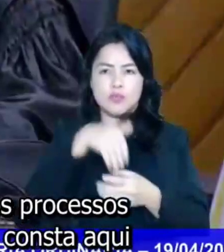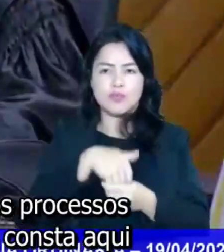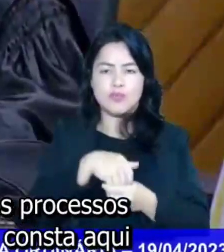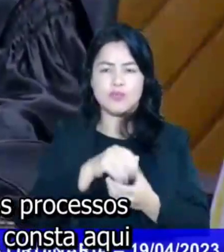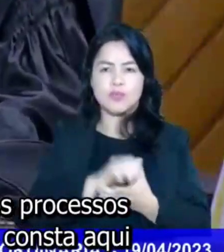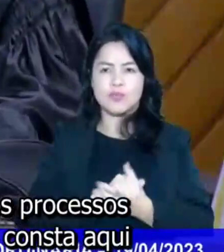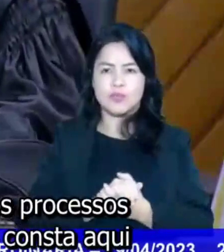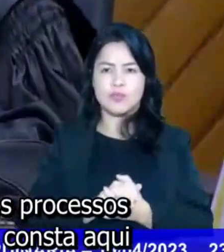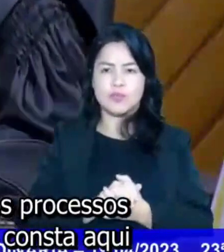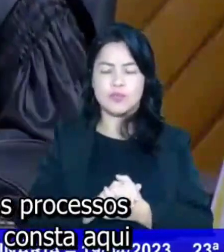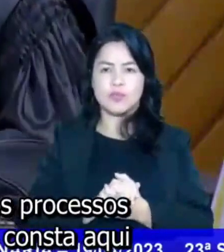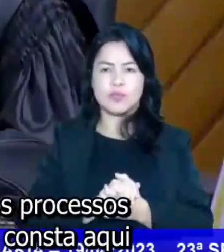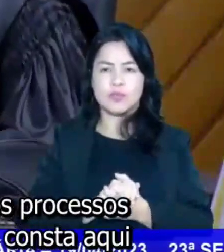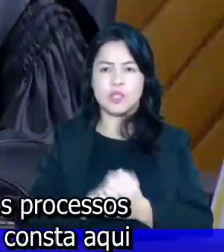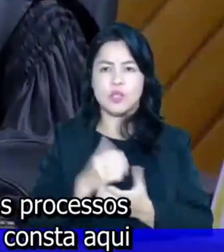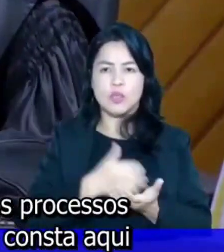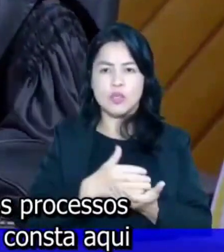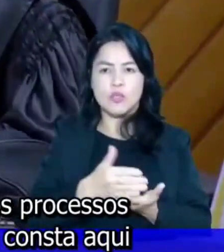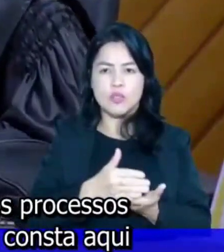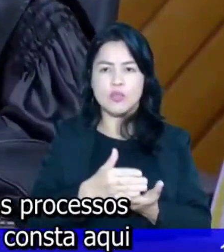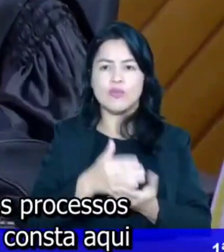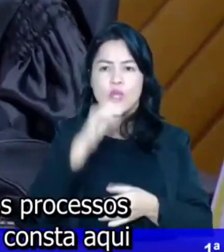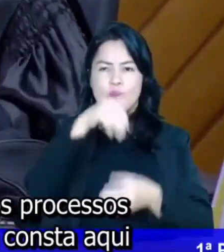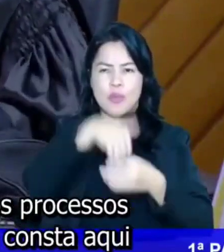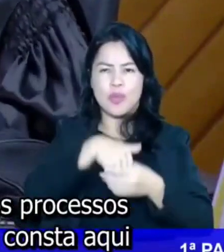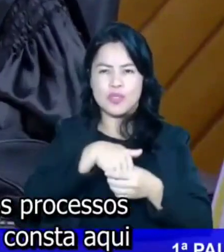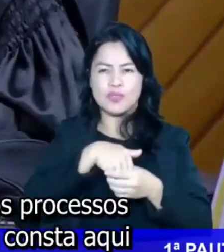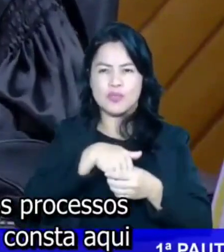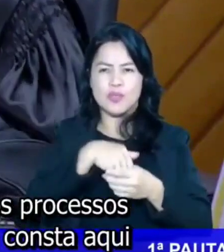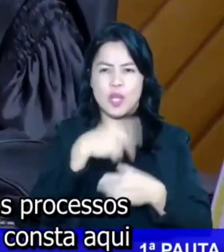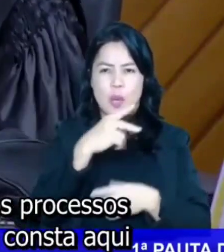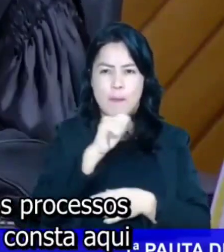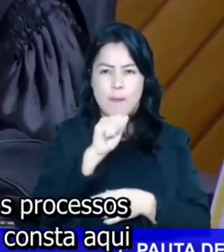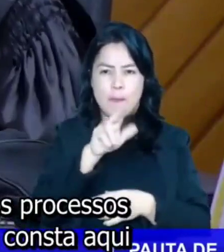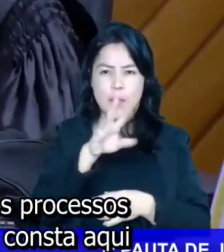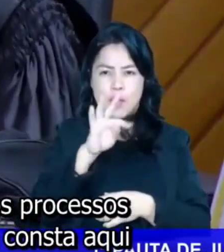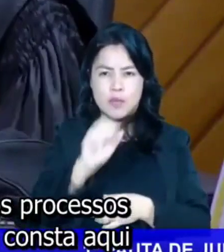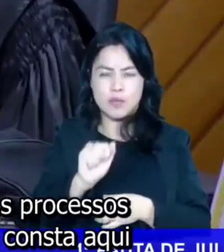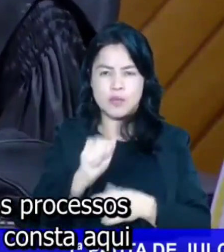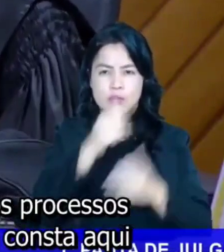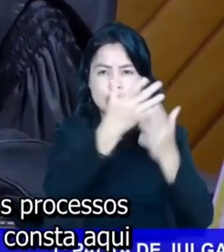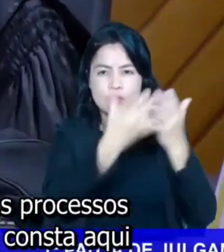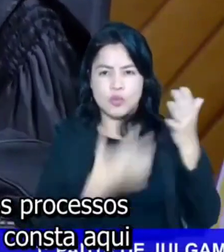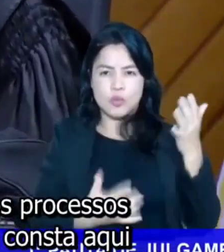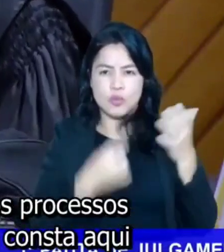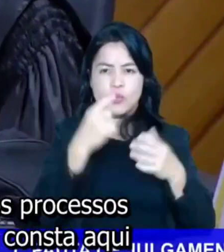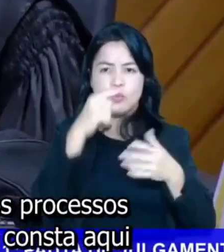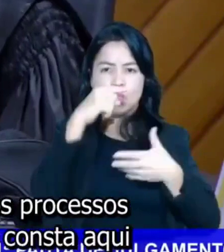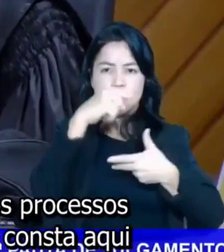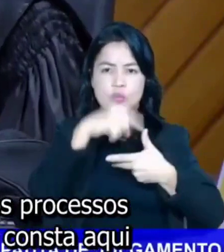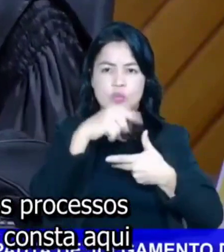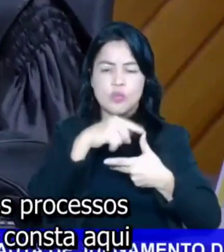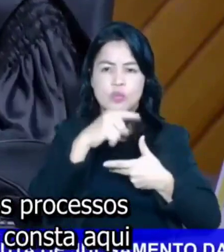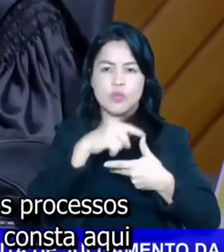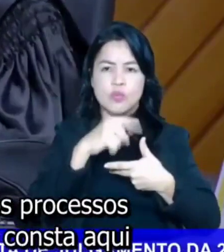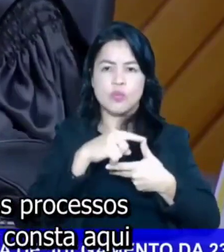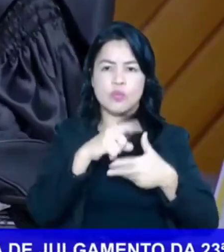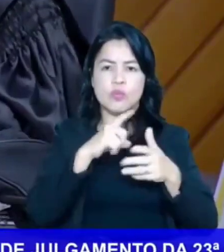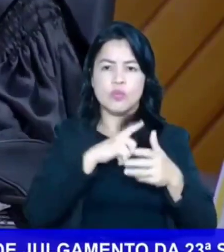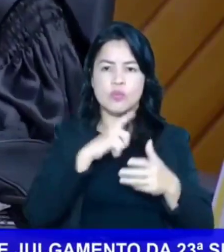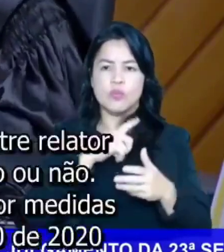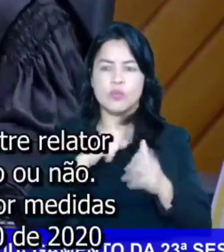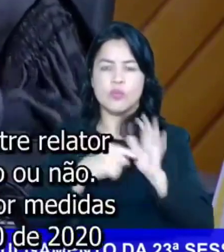Vamos ao em sua mesa, desembargador João Lages, a julgamento, em seu computador, item 1, logo atrás